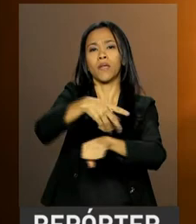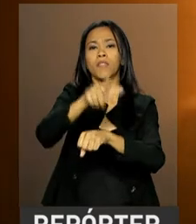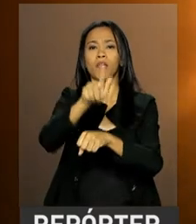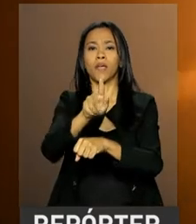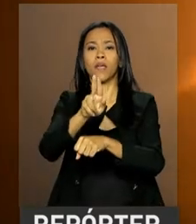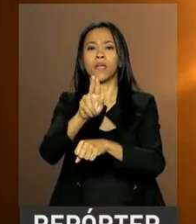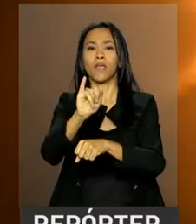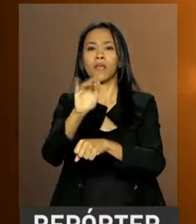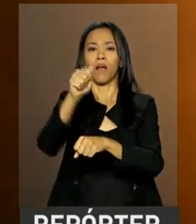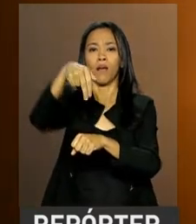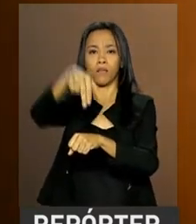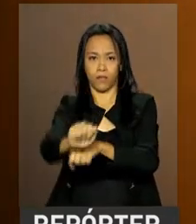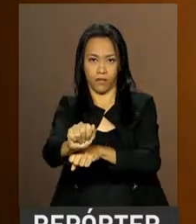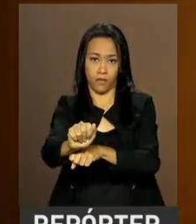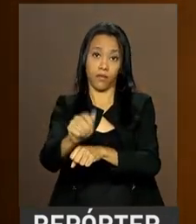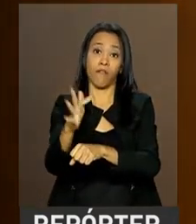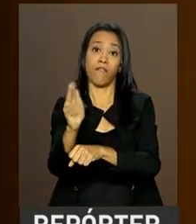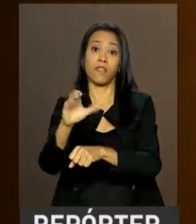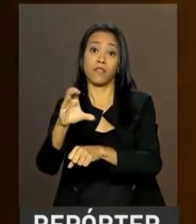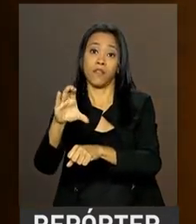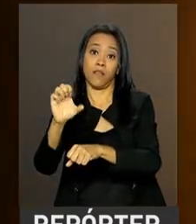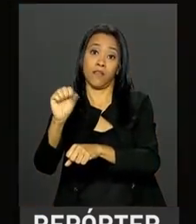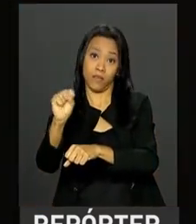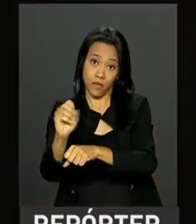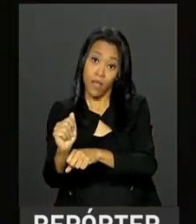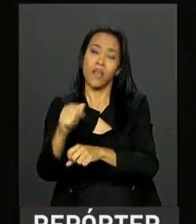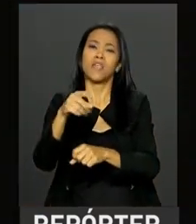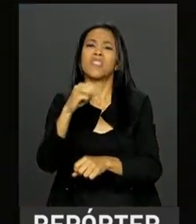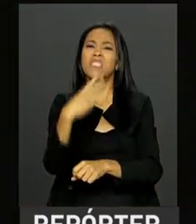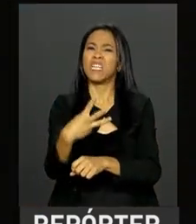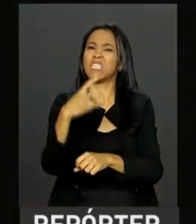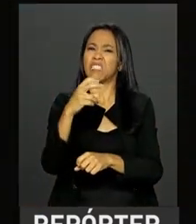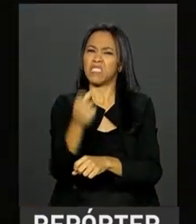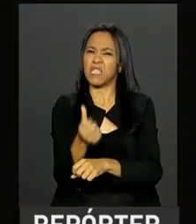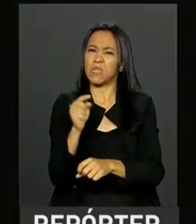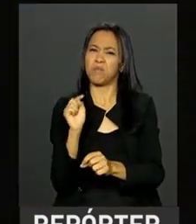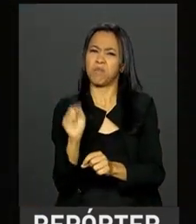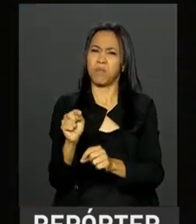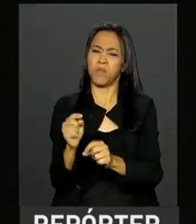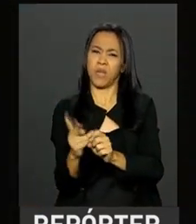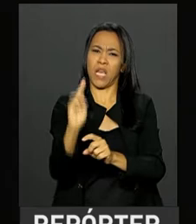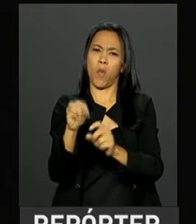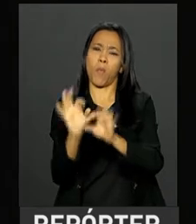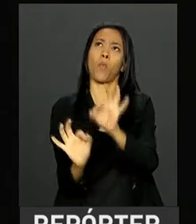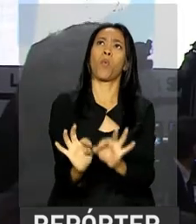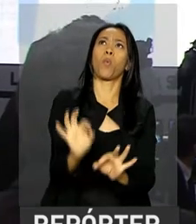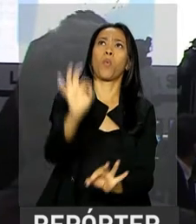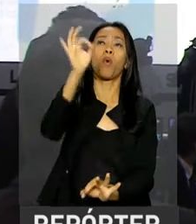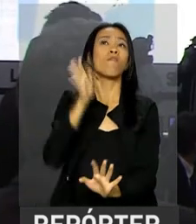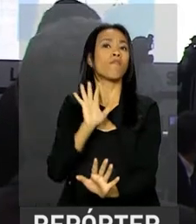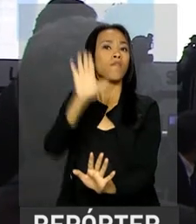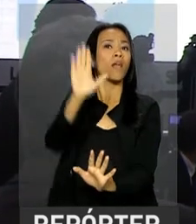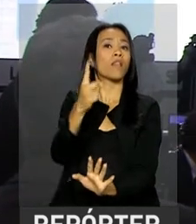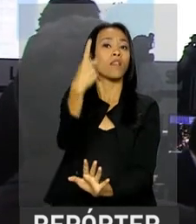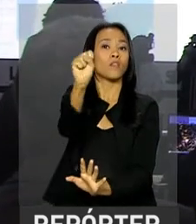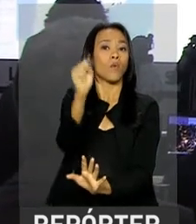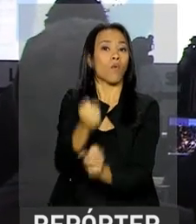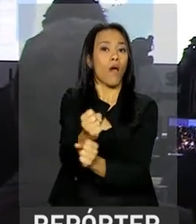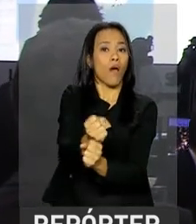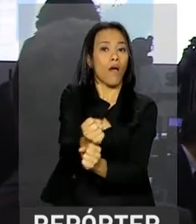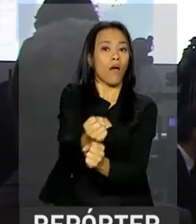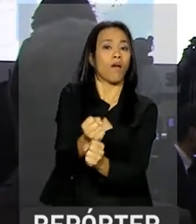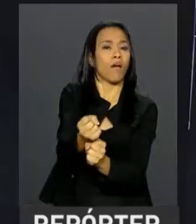na Guiana Francesa. A uma distância de 36 mil quilômetros da Terra, com autonomia de 18 anos, o satélite vai